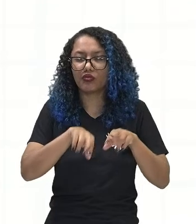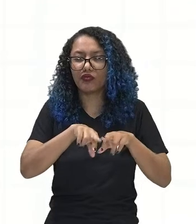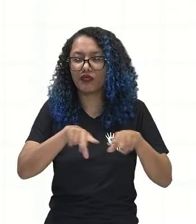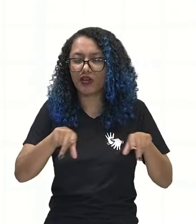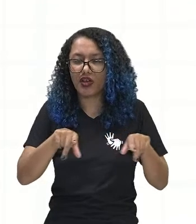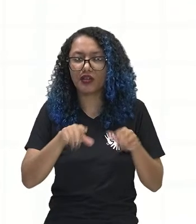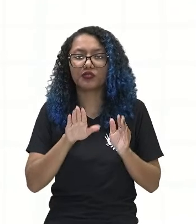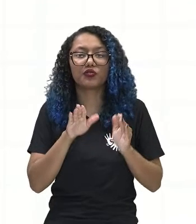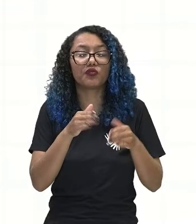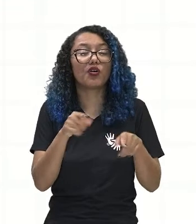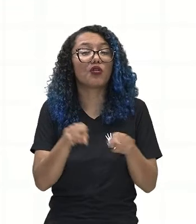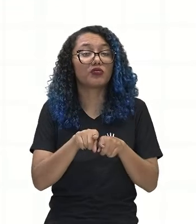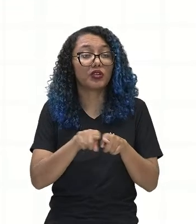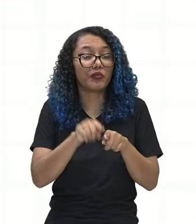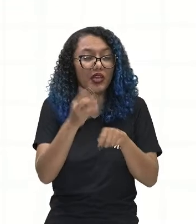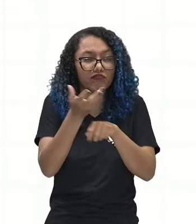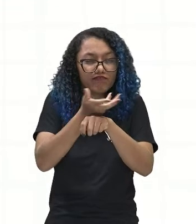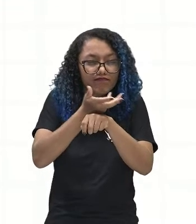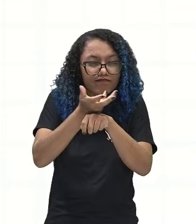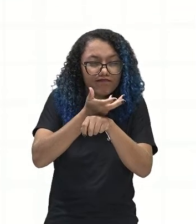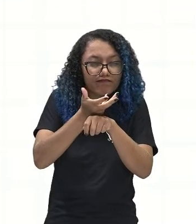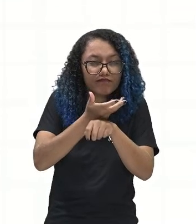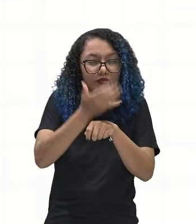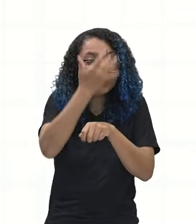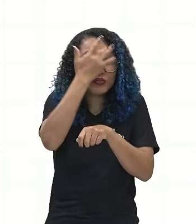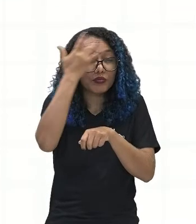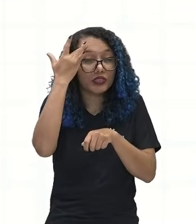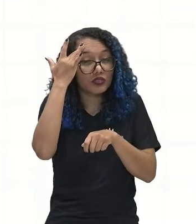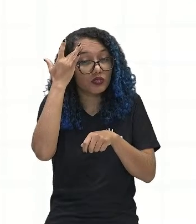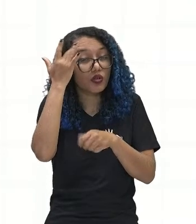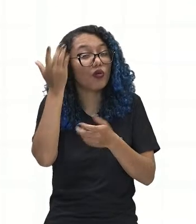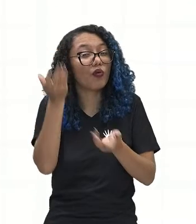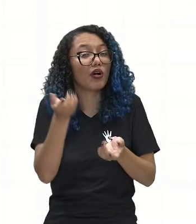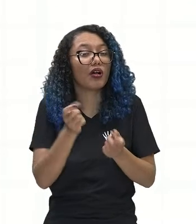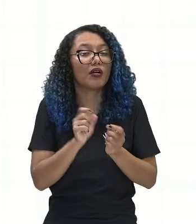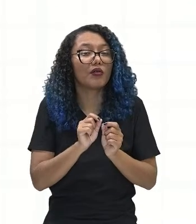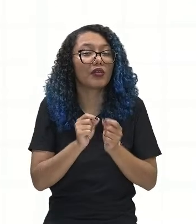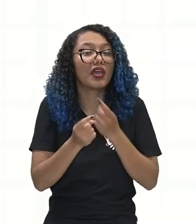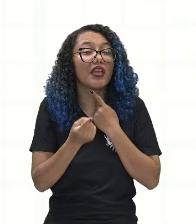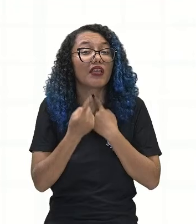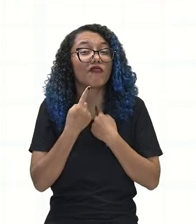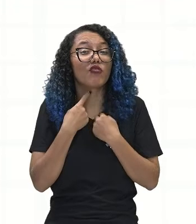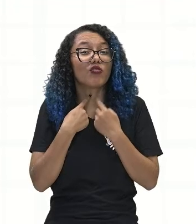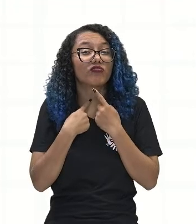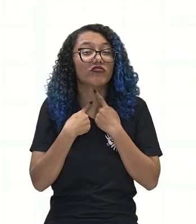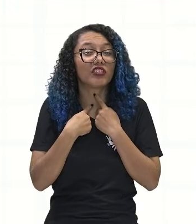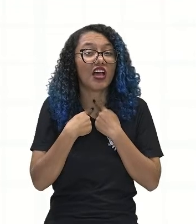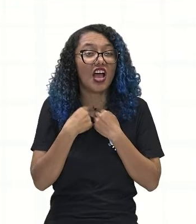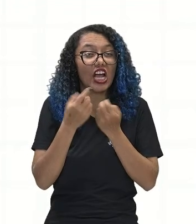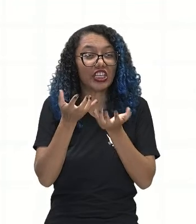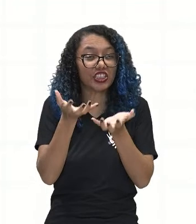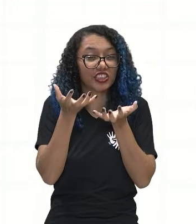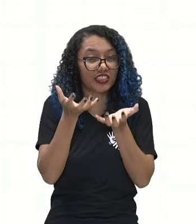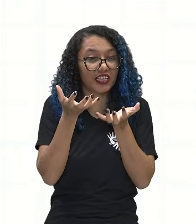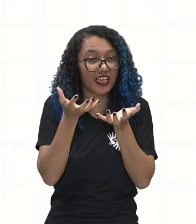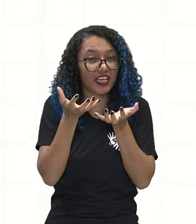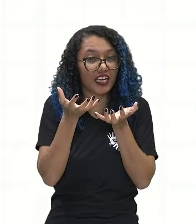para persuadir um público a desejar. Olha, persuasão aqui,